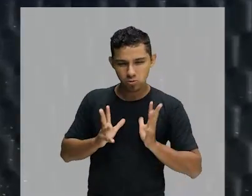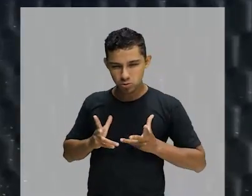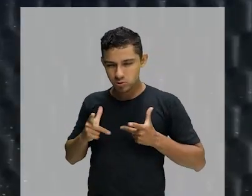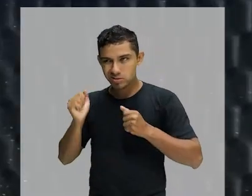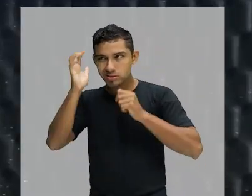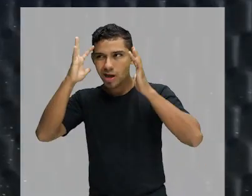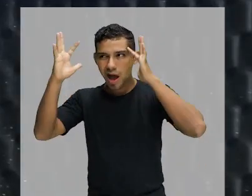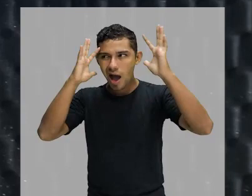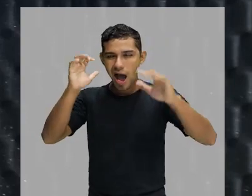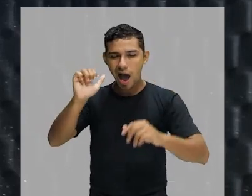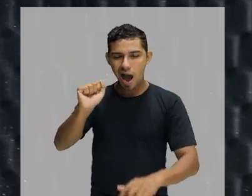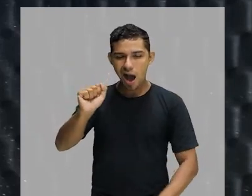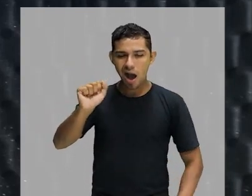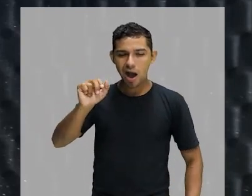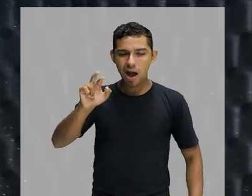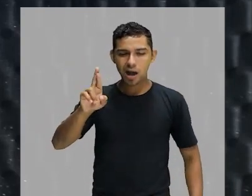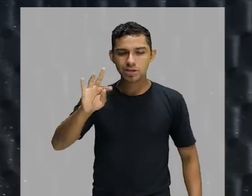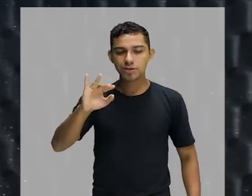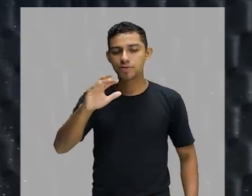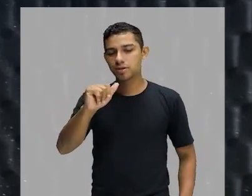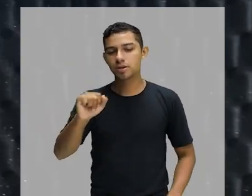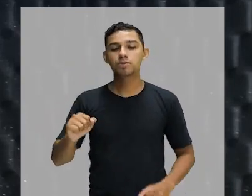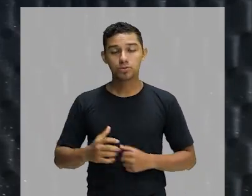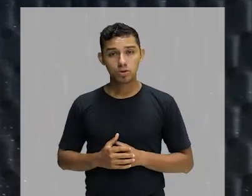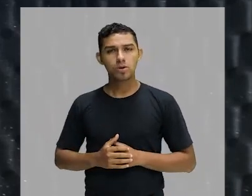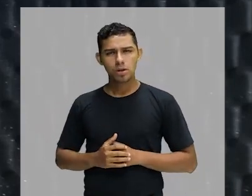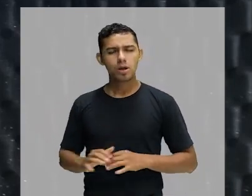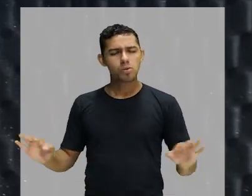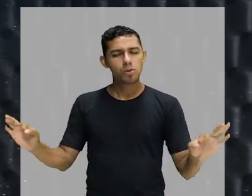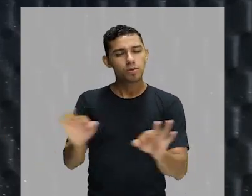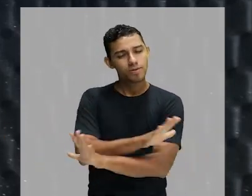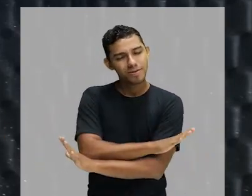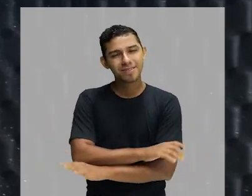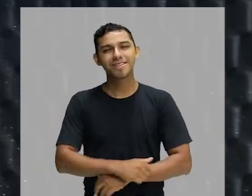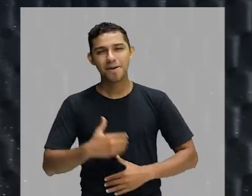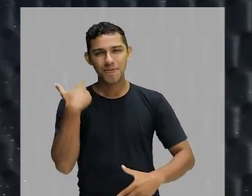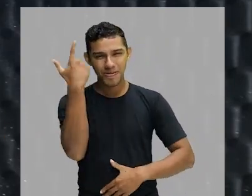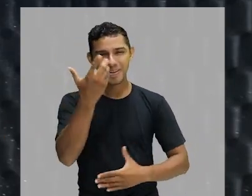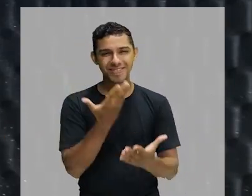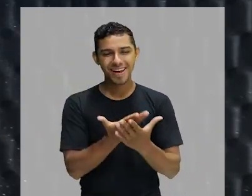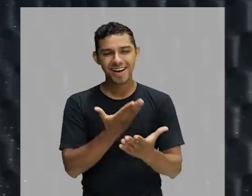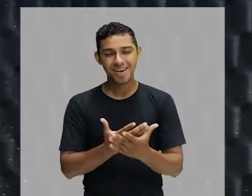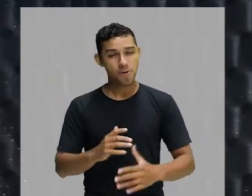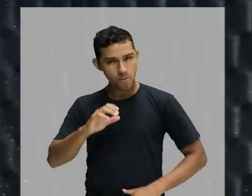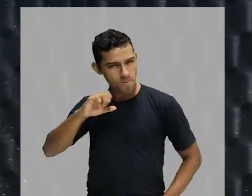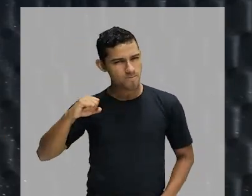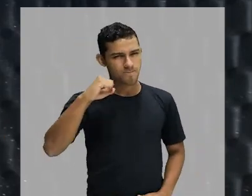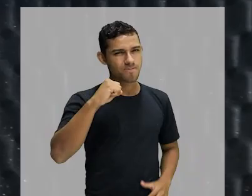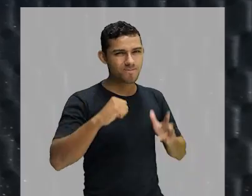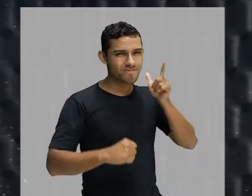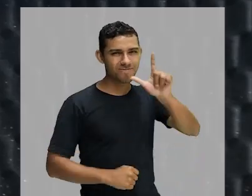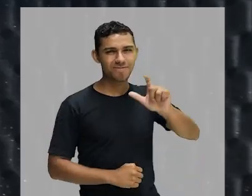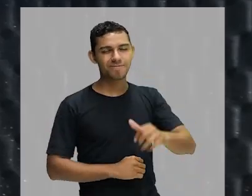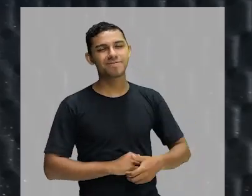artificialmente o desempenho esportivo. Então, galerinha, eu vou ficando por aqui. Até a nossa próxima aula. Vamos para cima, hein?